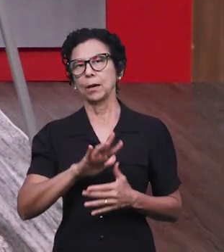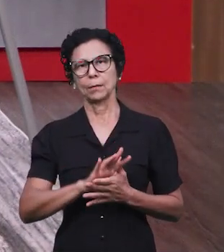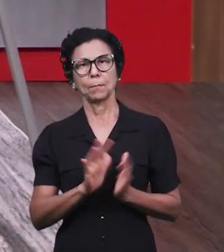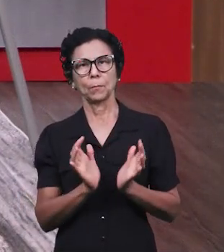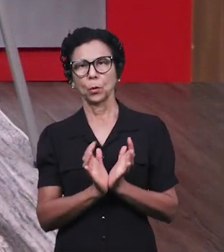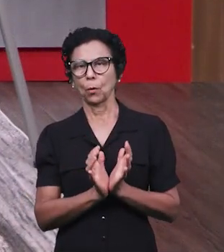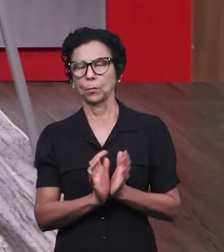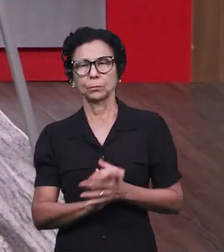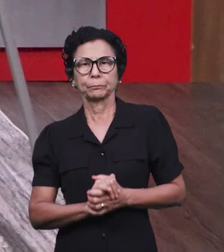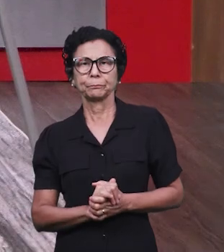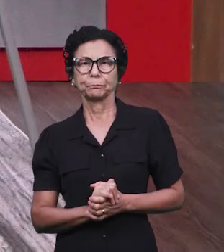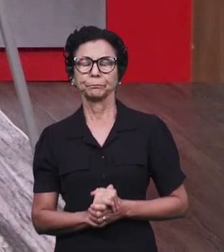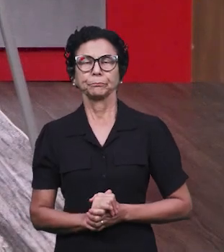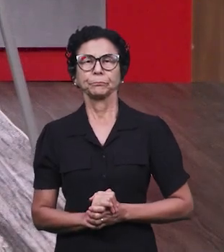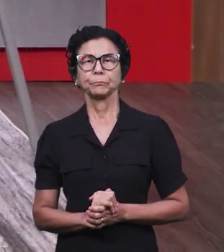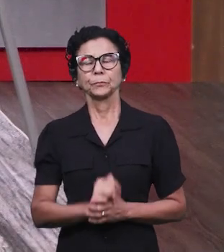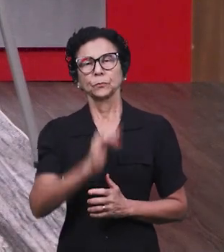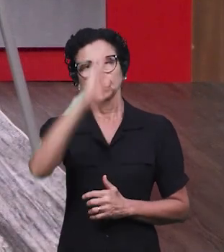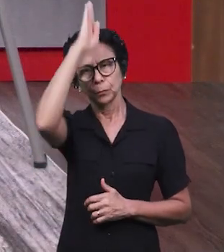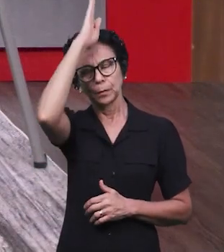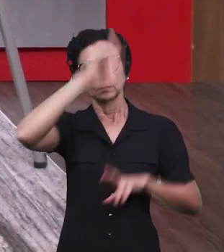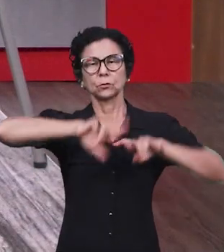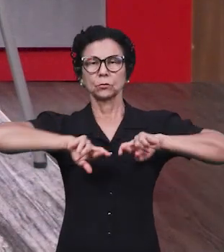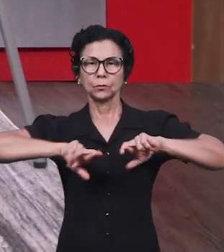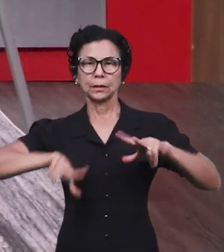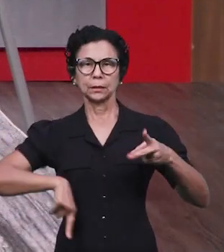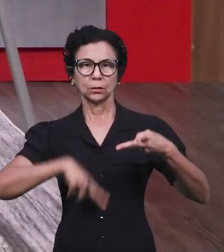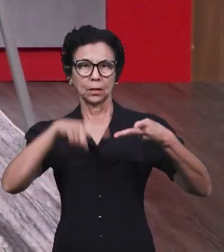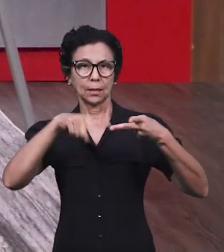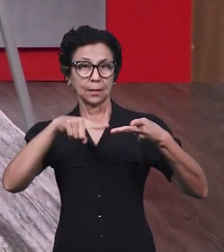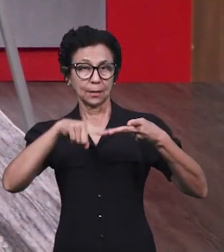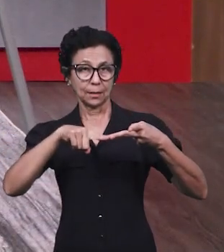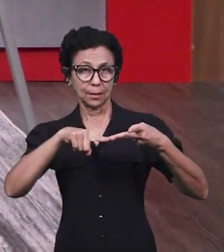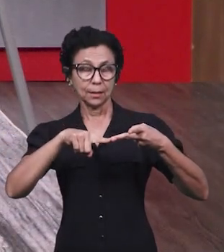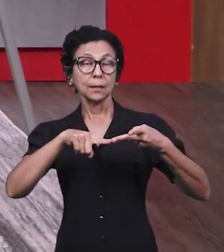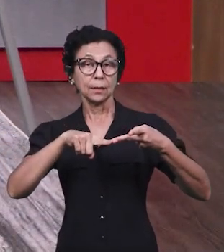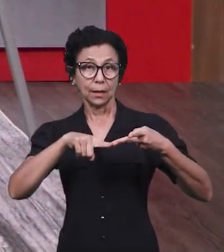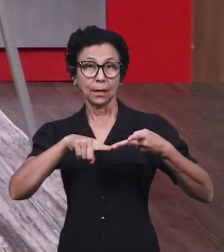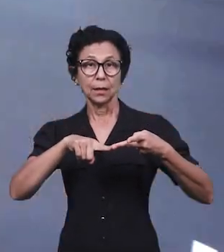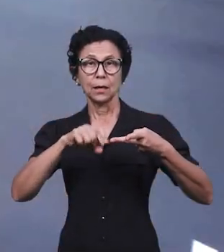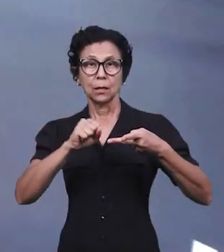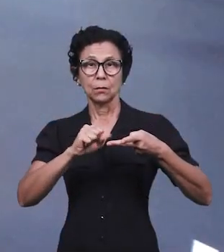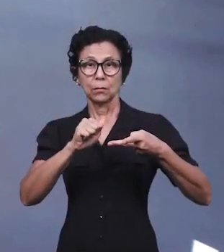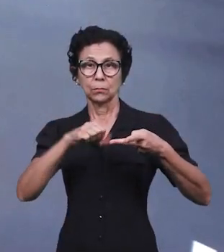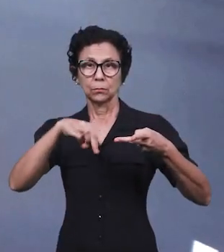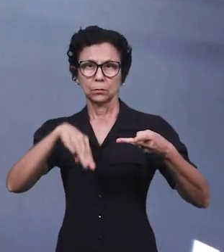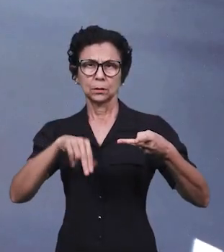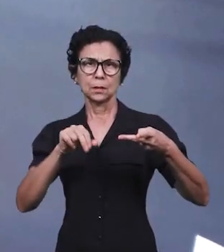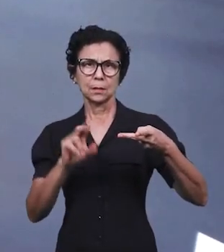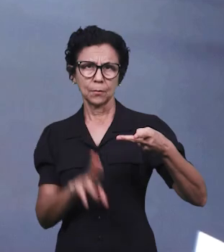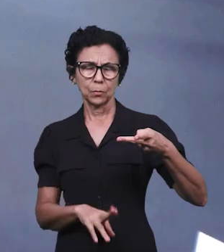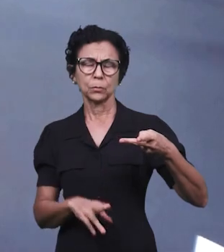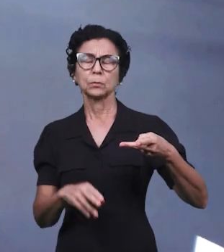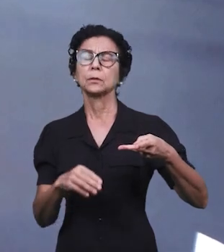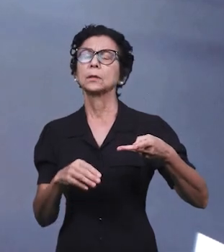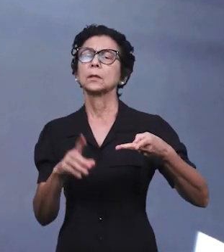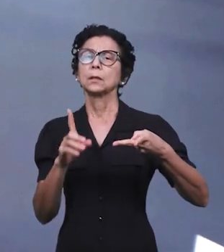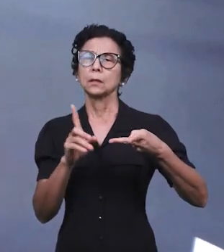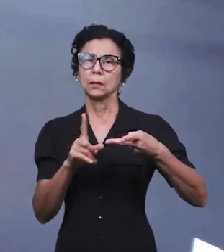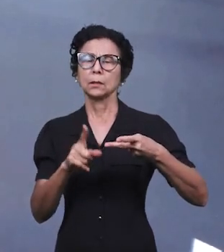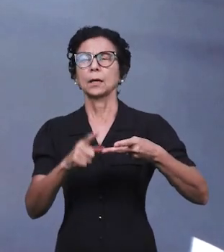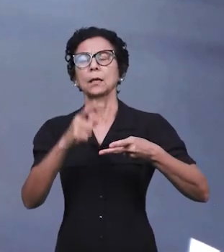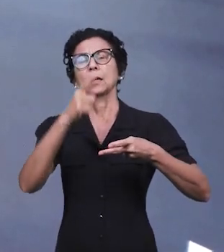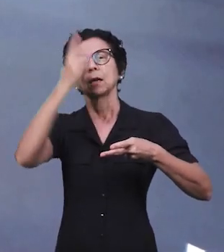Já o SAMU, ele tem médicos, enfermeiros, Porque se for necessário fazer alguma